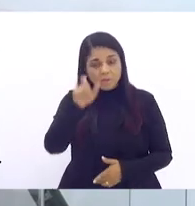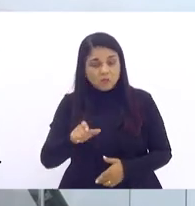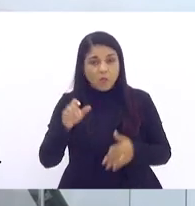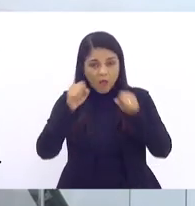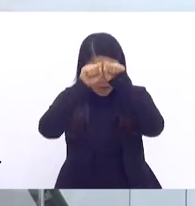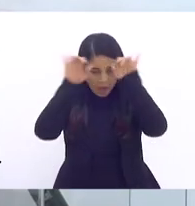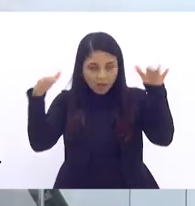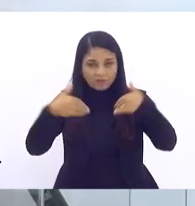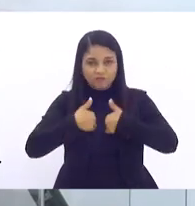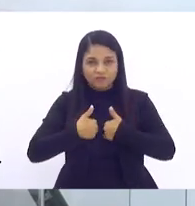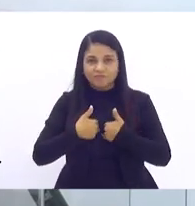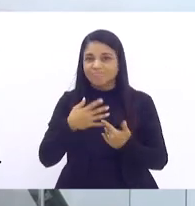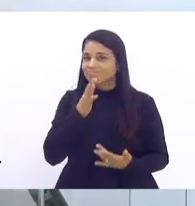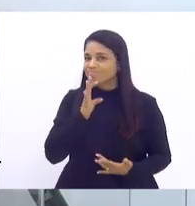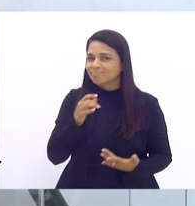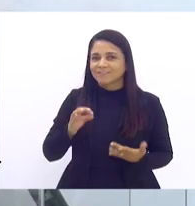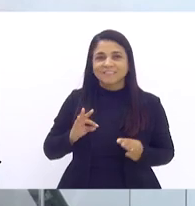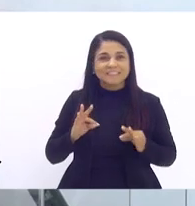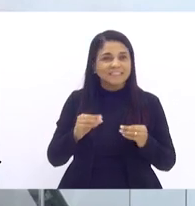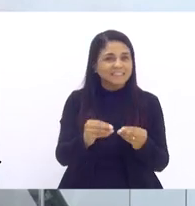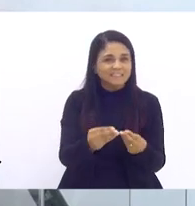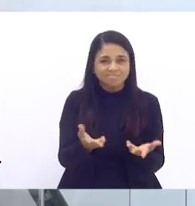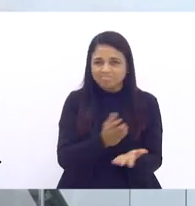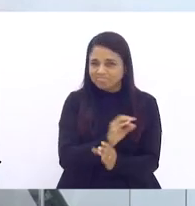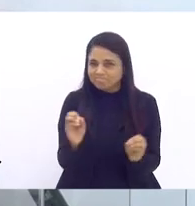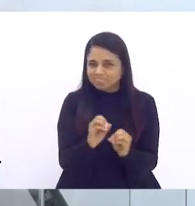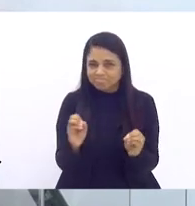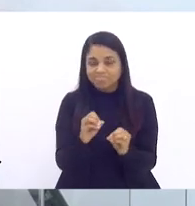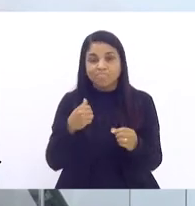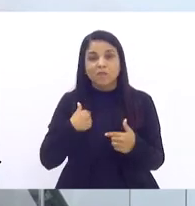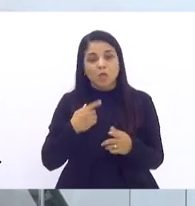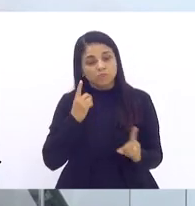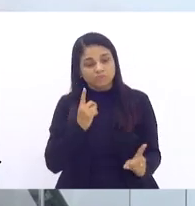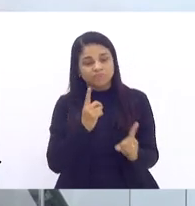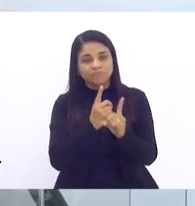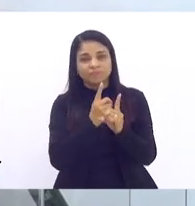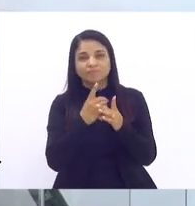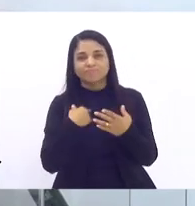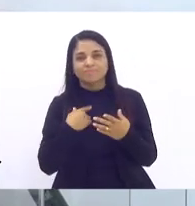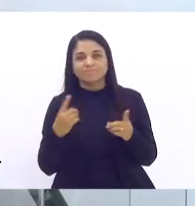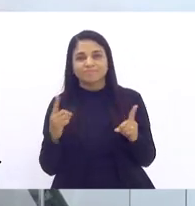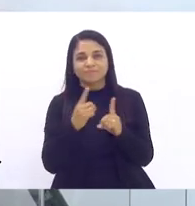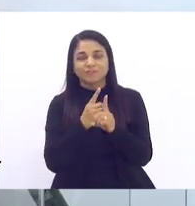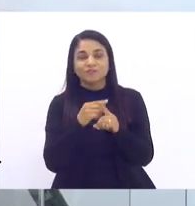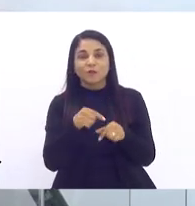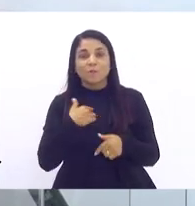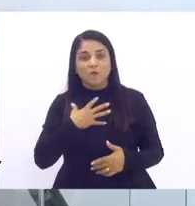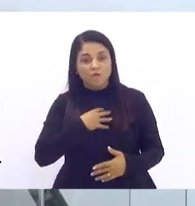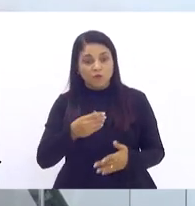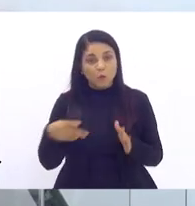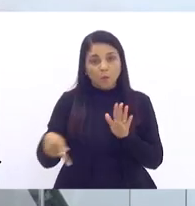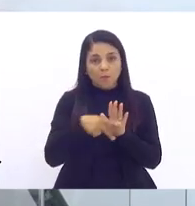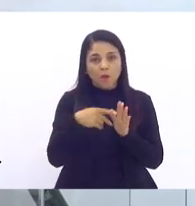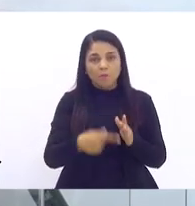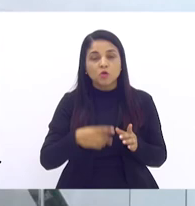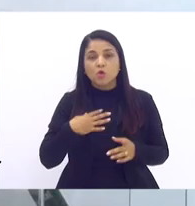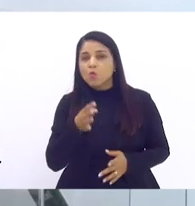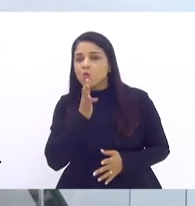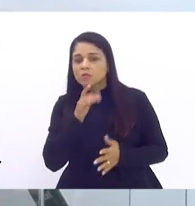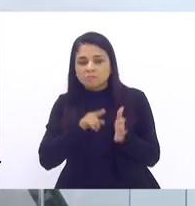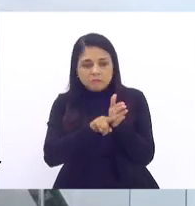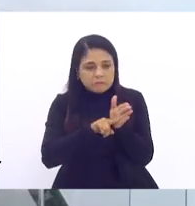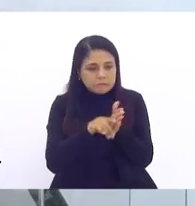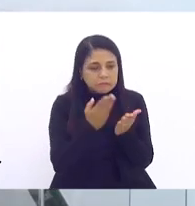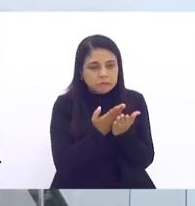universo desconhecimento eu tive que diagnosticar meu próprio filho buscando conhecimento por conta própria porque